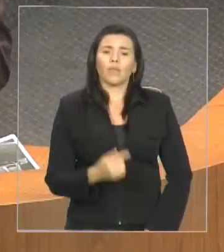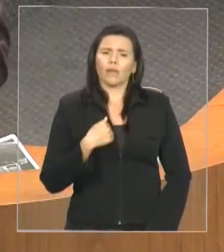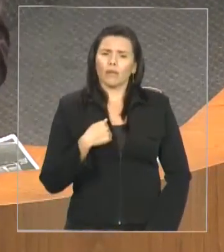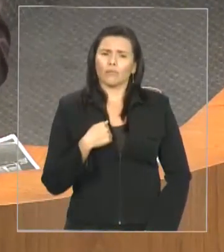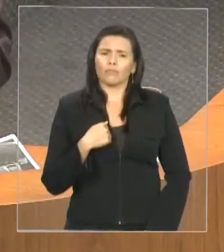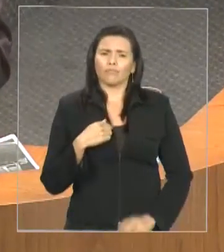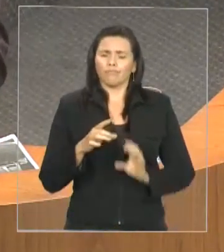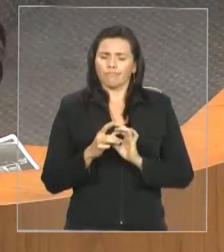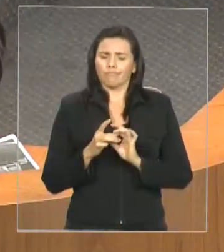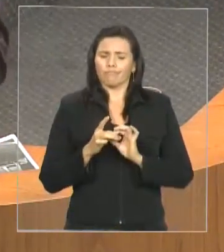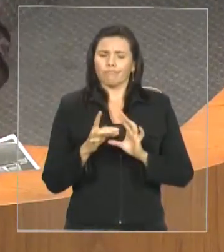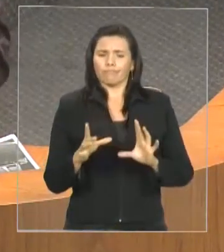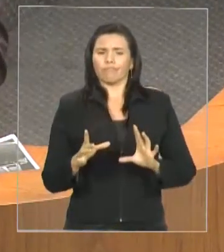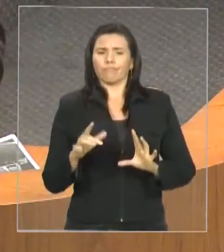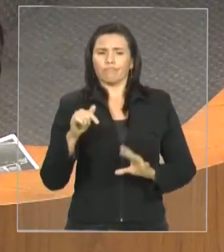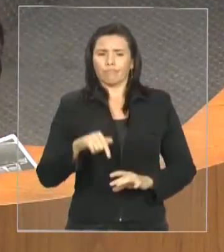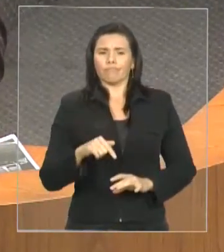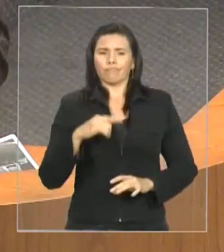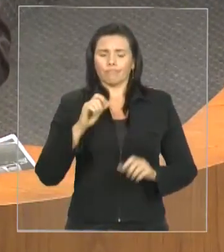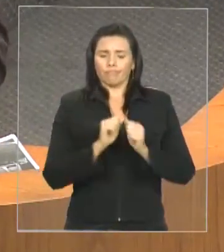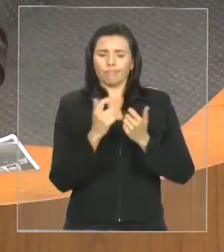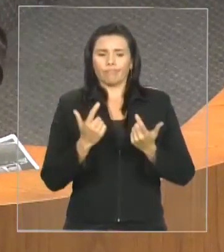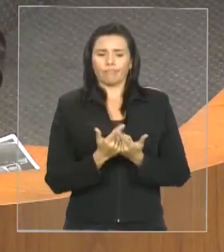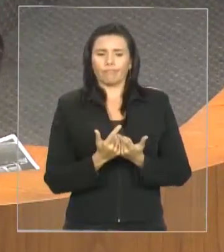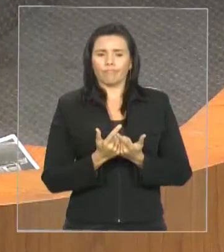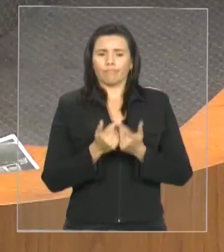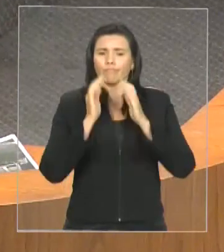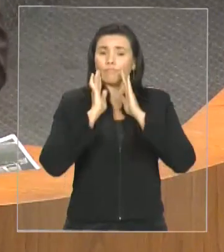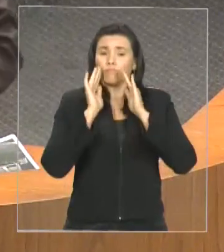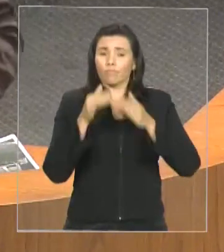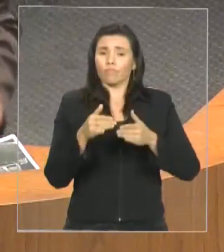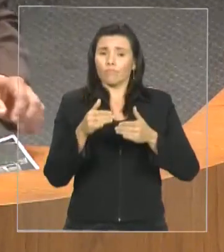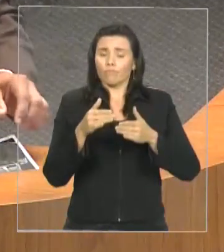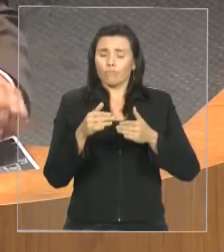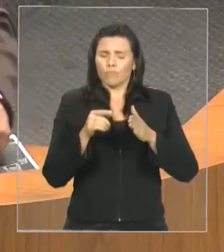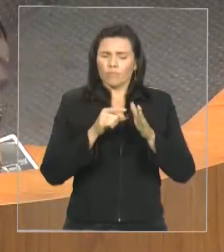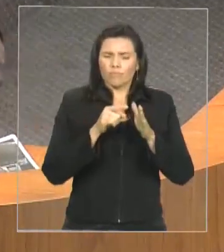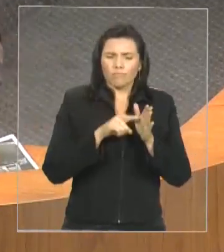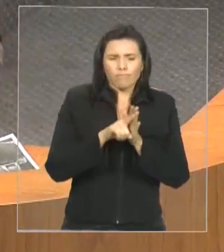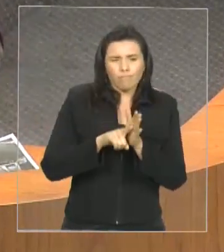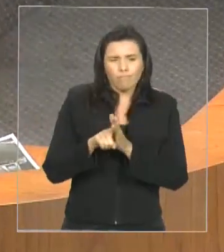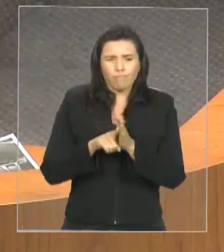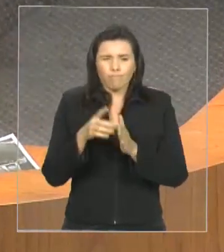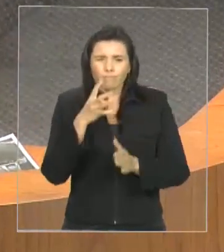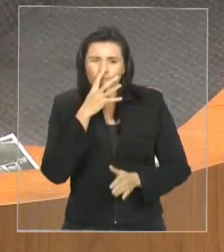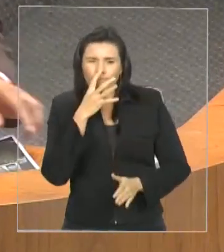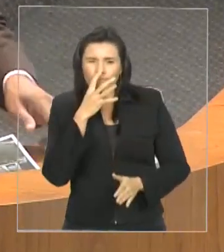independência e com olhar voltado para a fiscalização e em defesa da